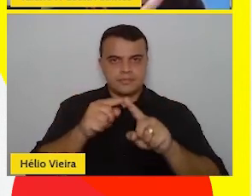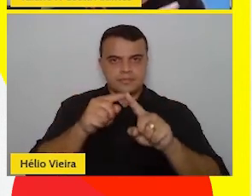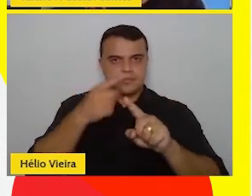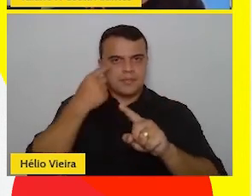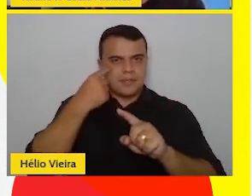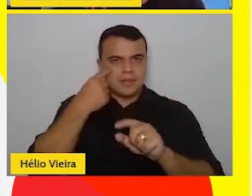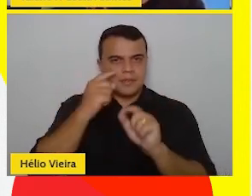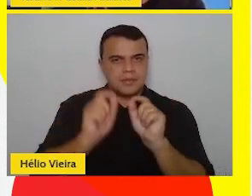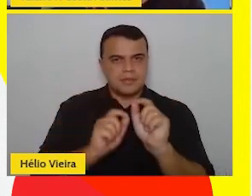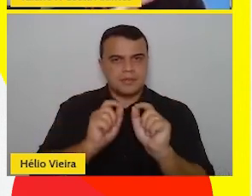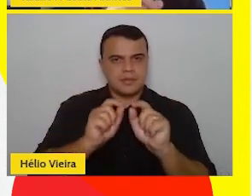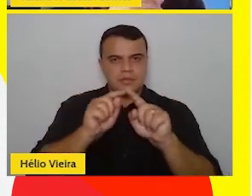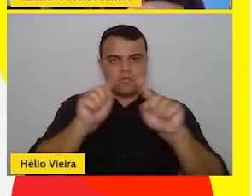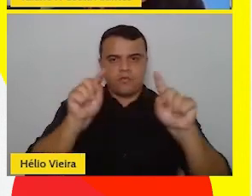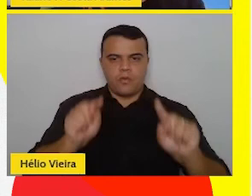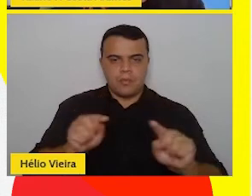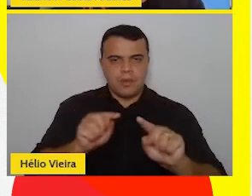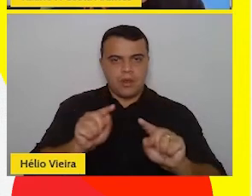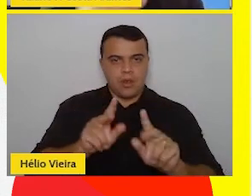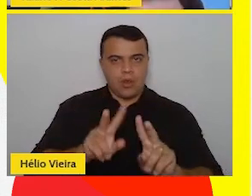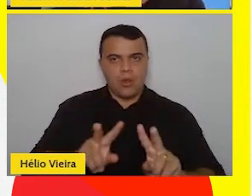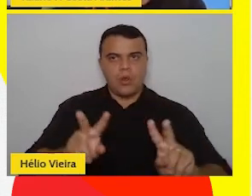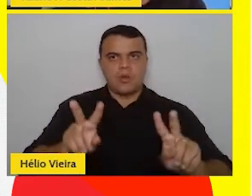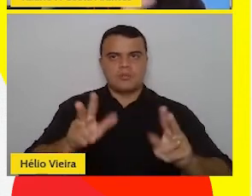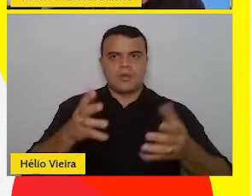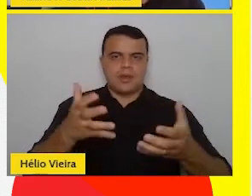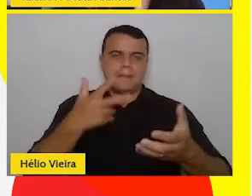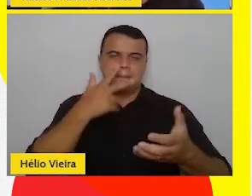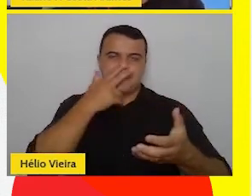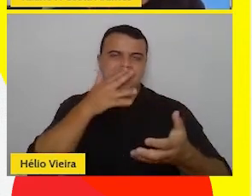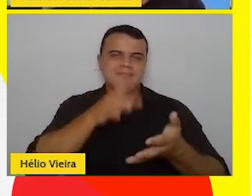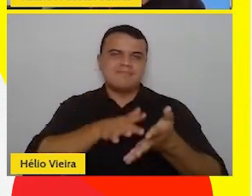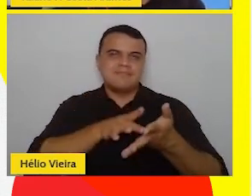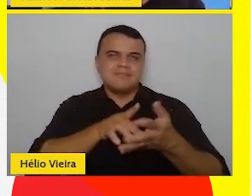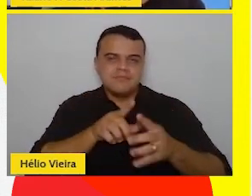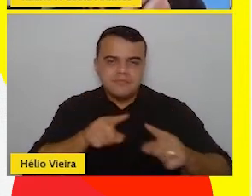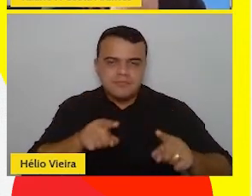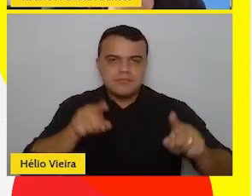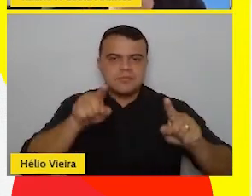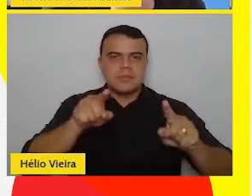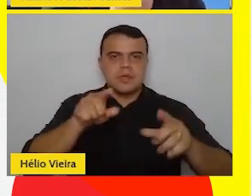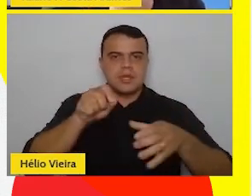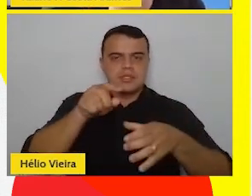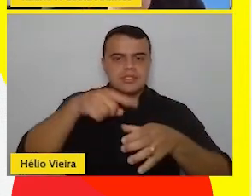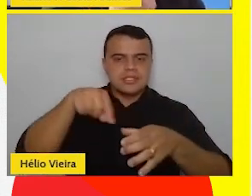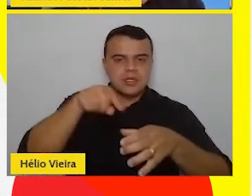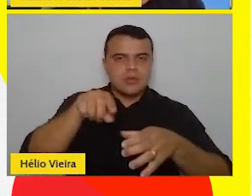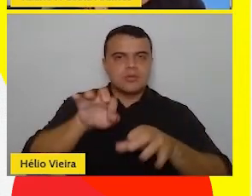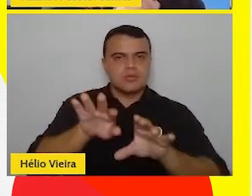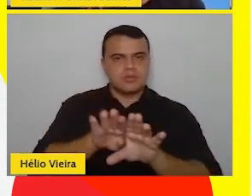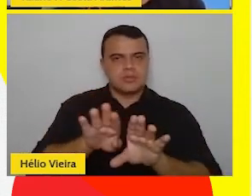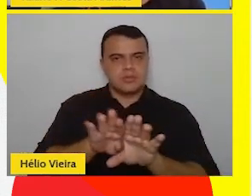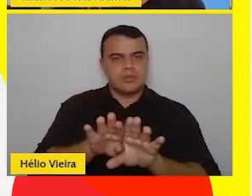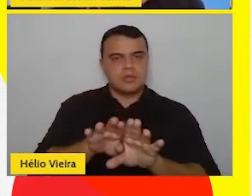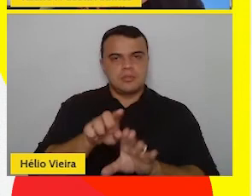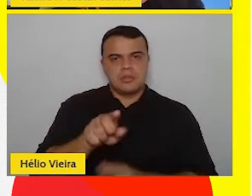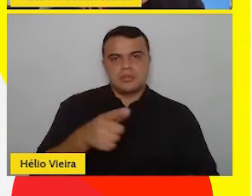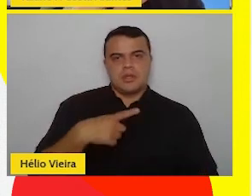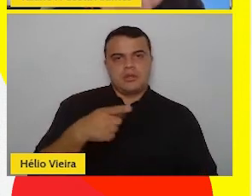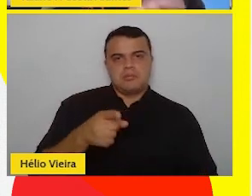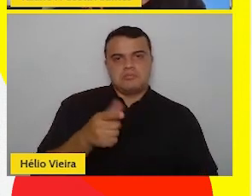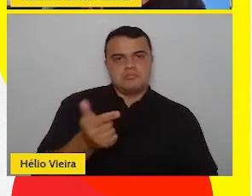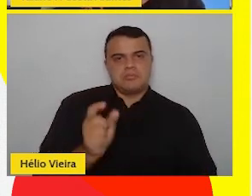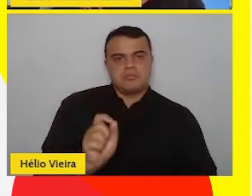fechar a forma. Então, a gente tende a ver círculos, mas os círculos não